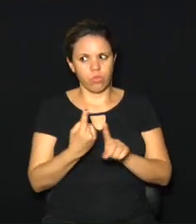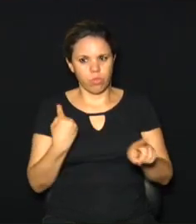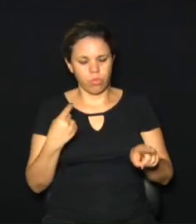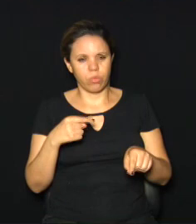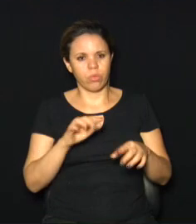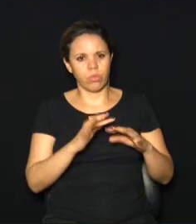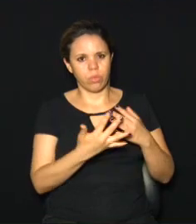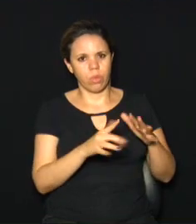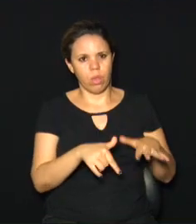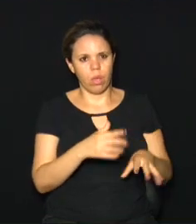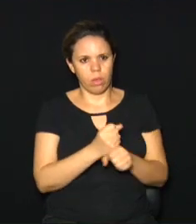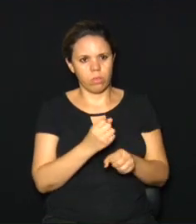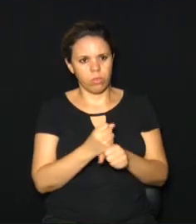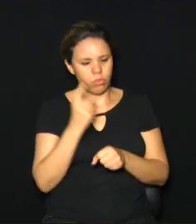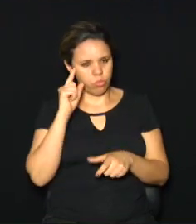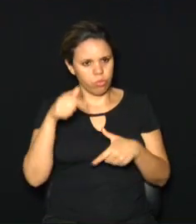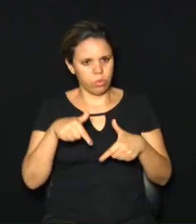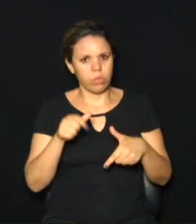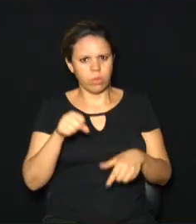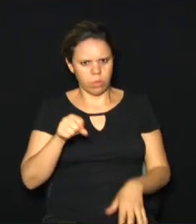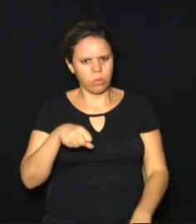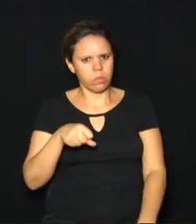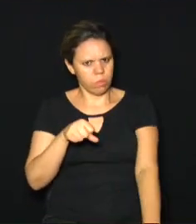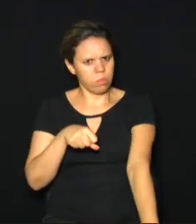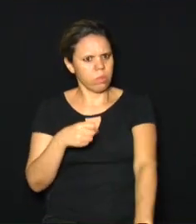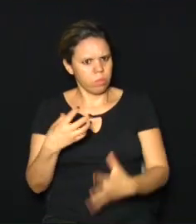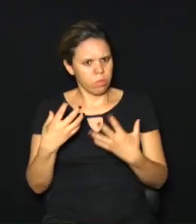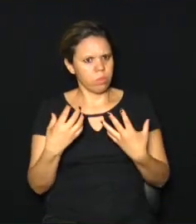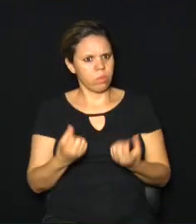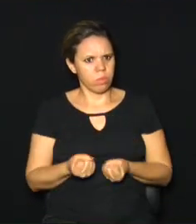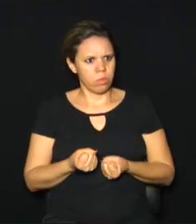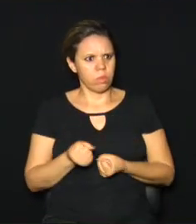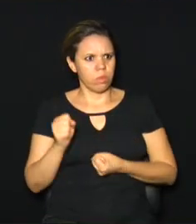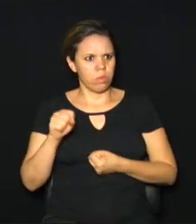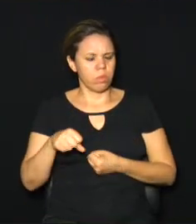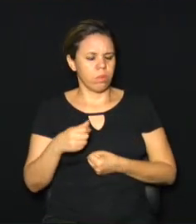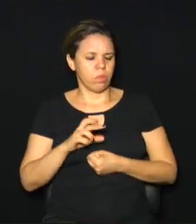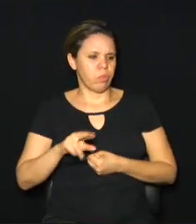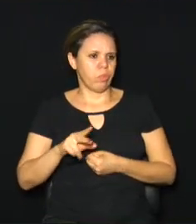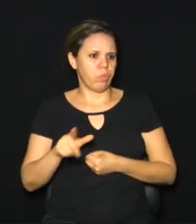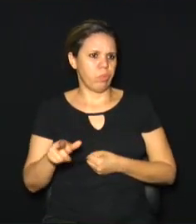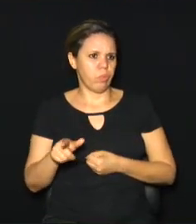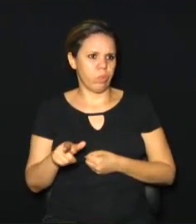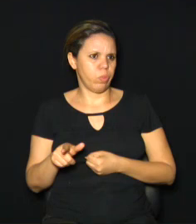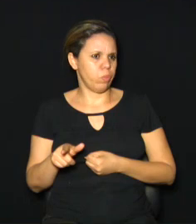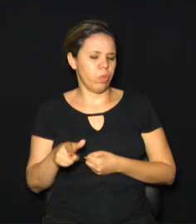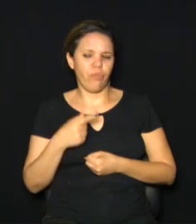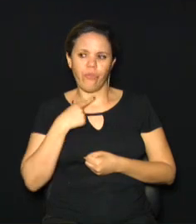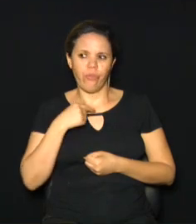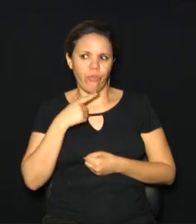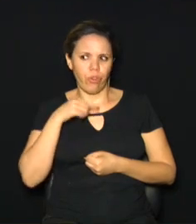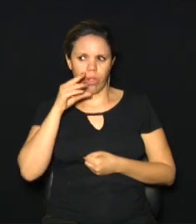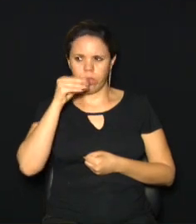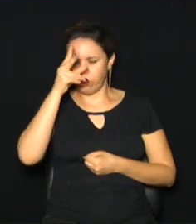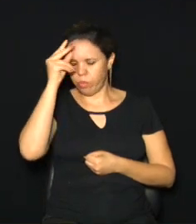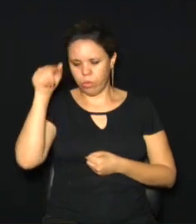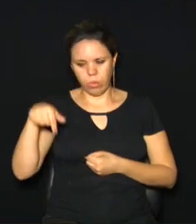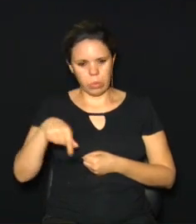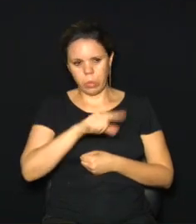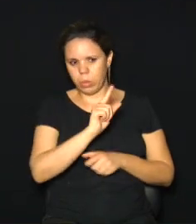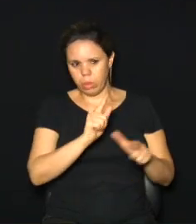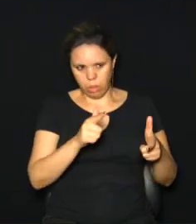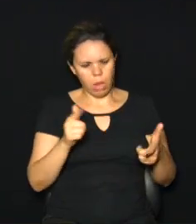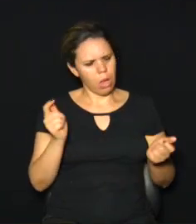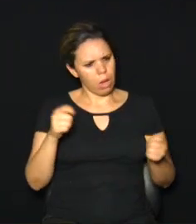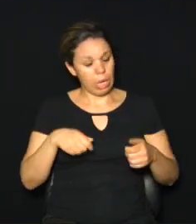são computados como dias trabalhados. Sim, são computados. Porque não é uma vontade do servidor de não trabalhar, ele